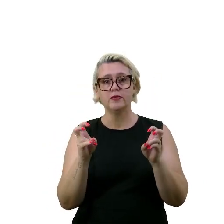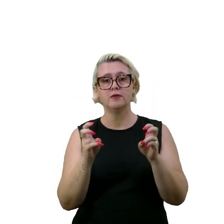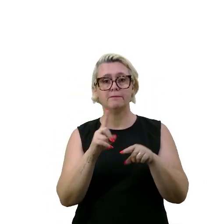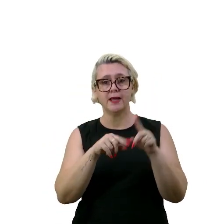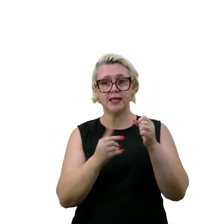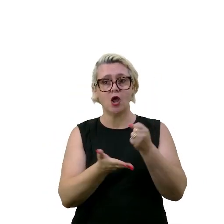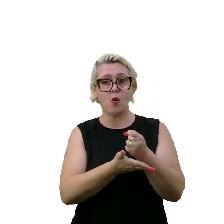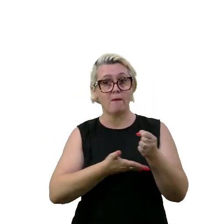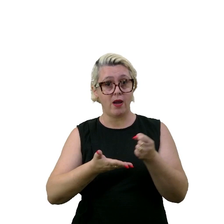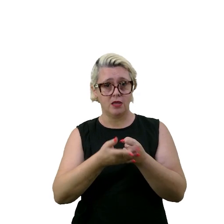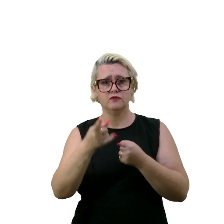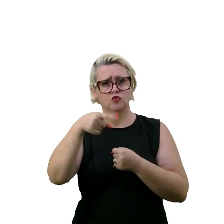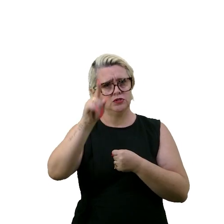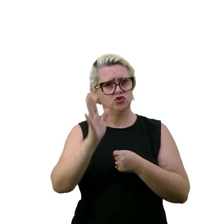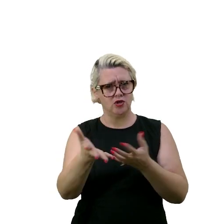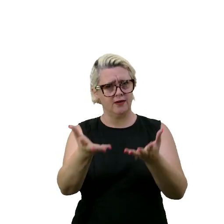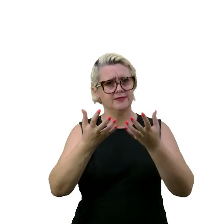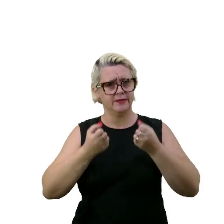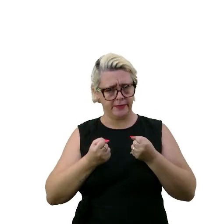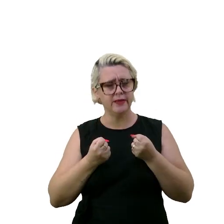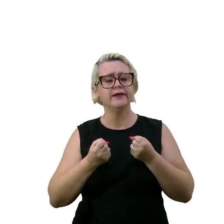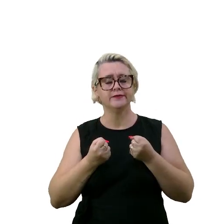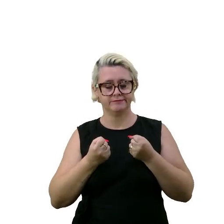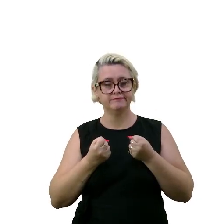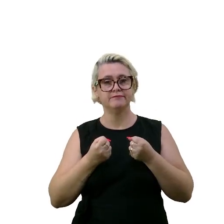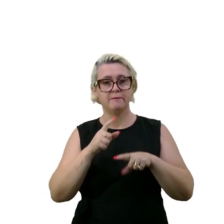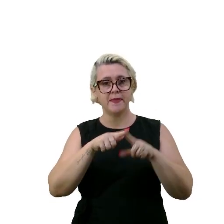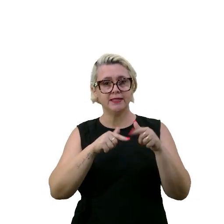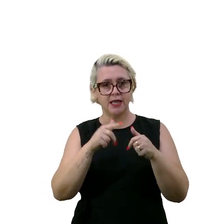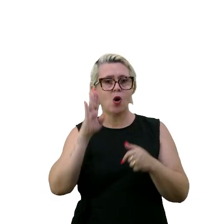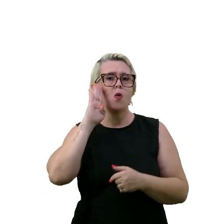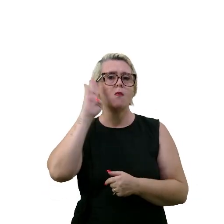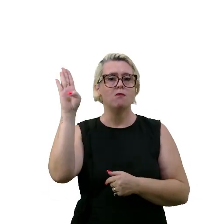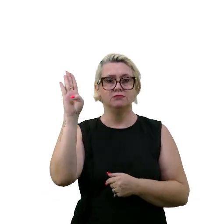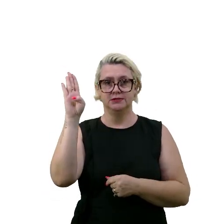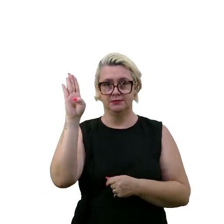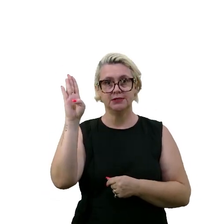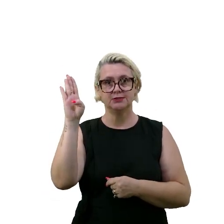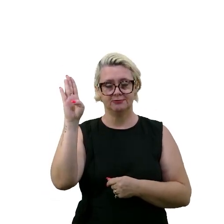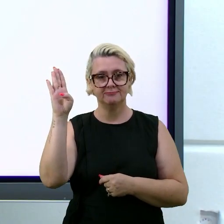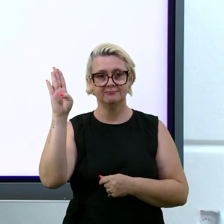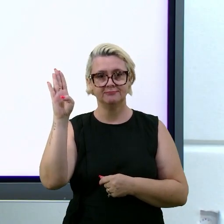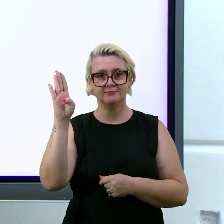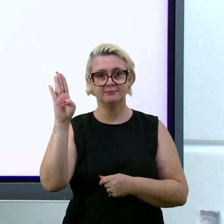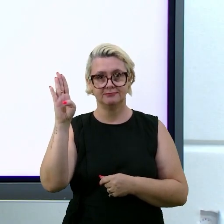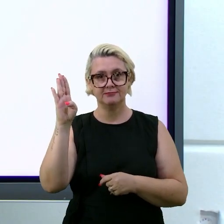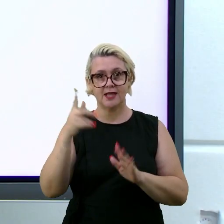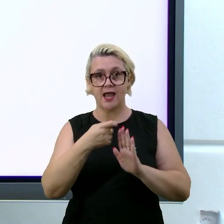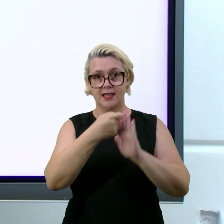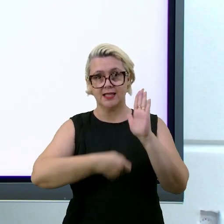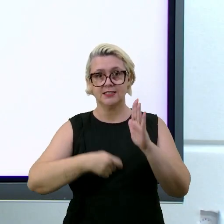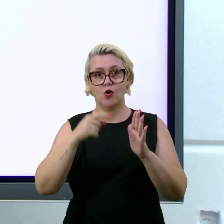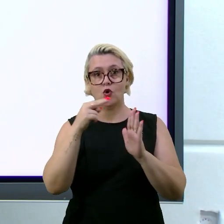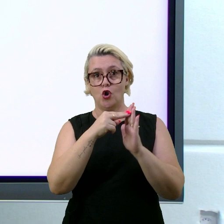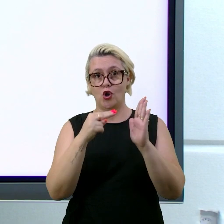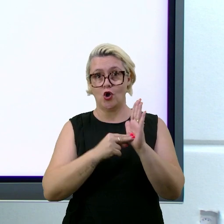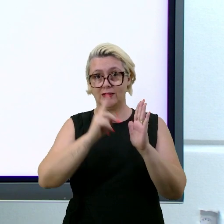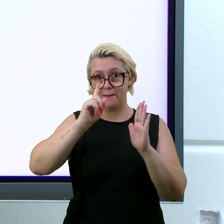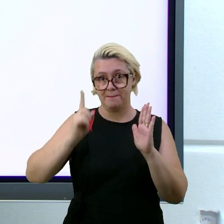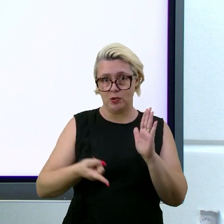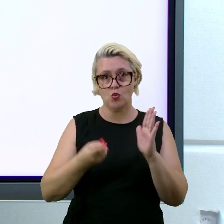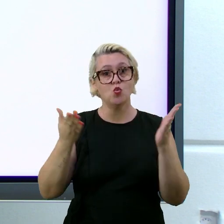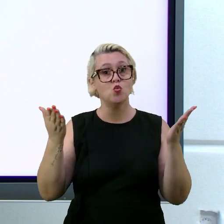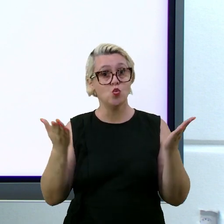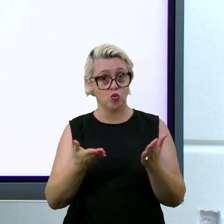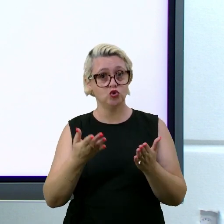base, que vocês já receberam, o material principal da redação nota 1000.